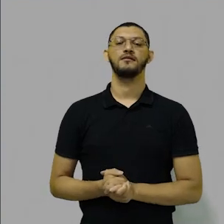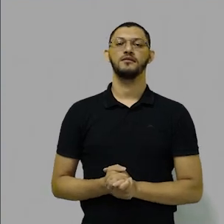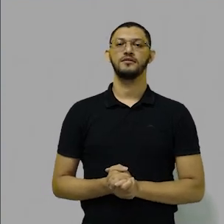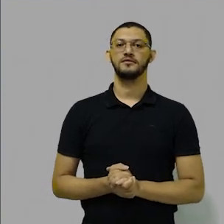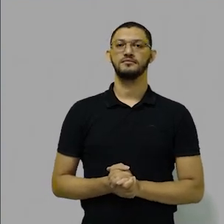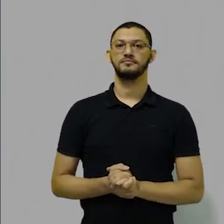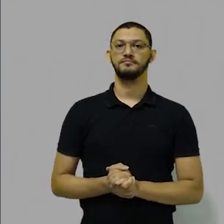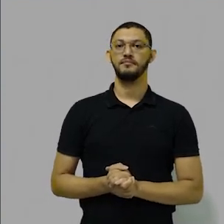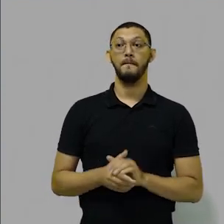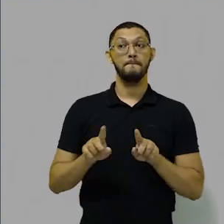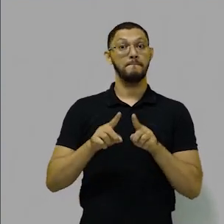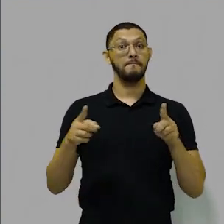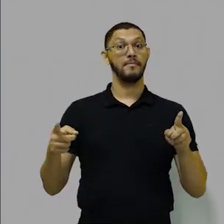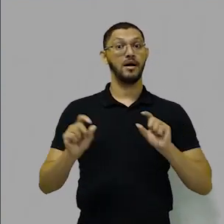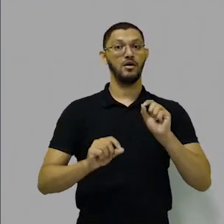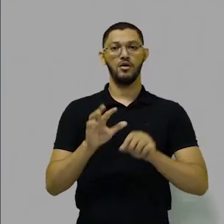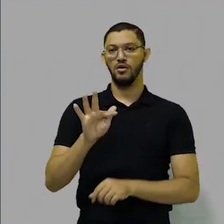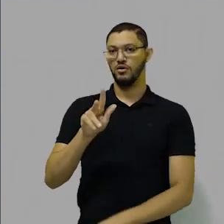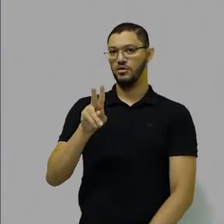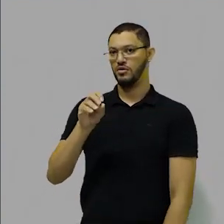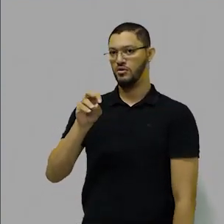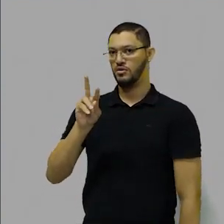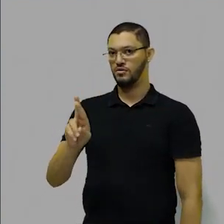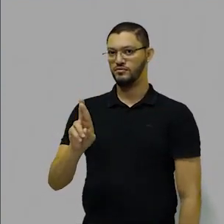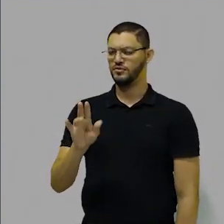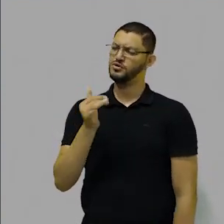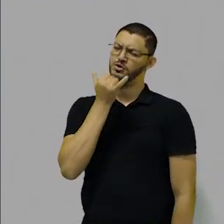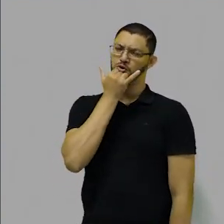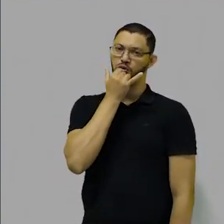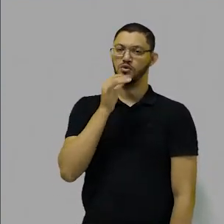Em contrapartida, o